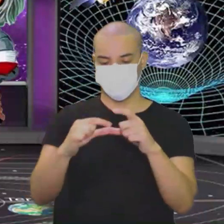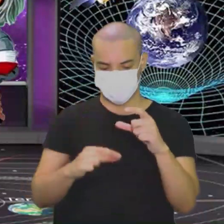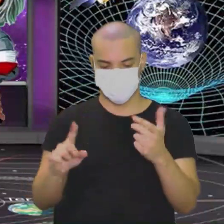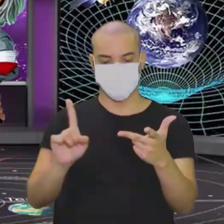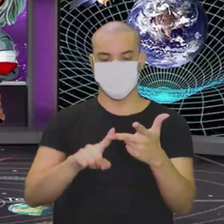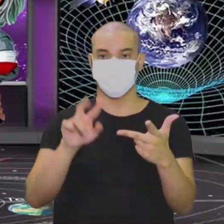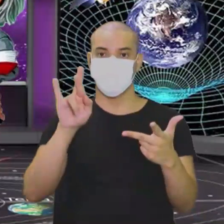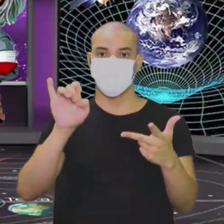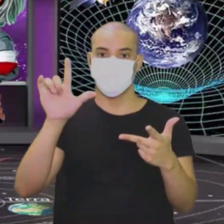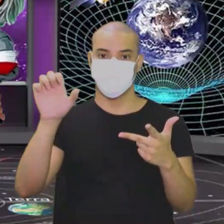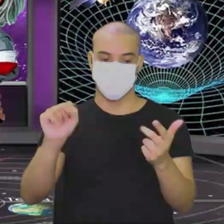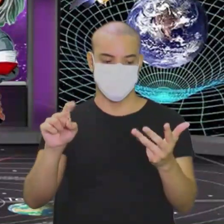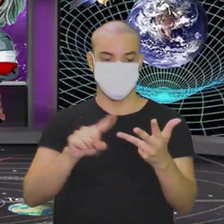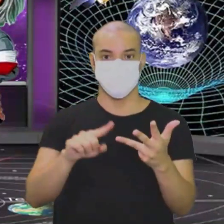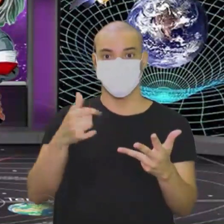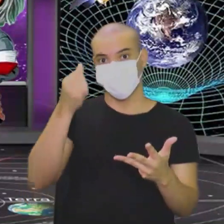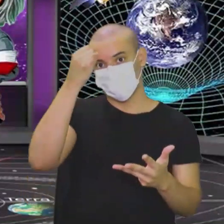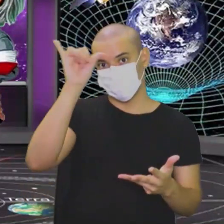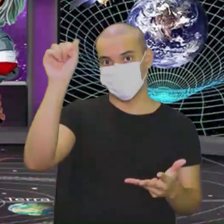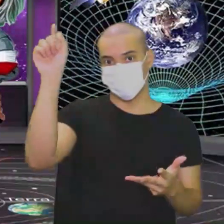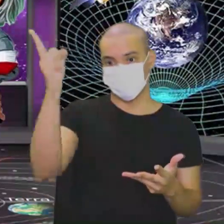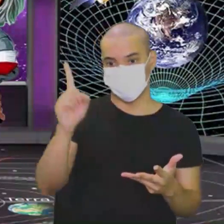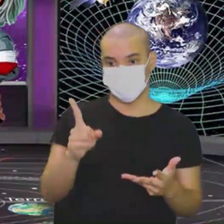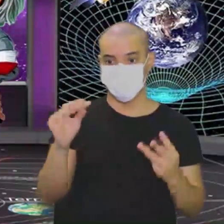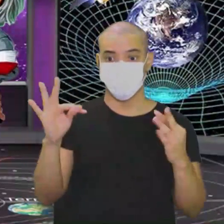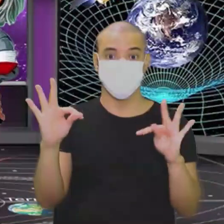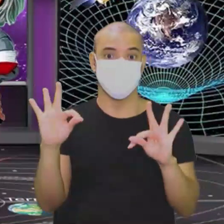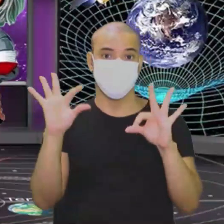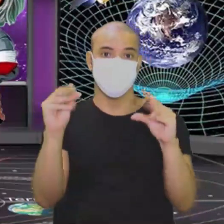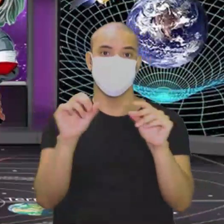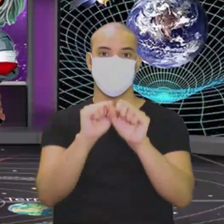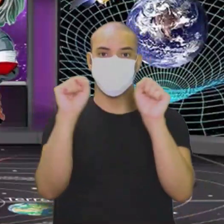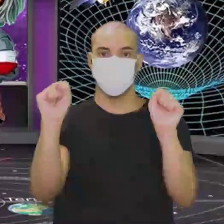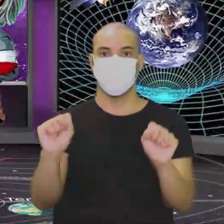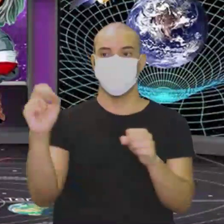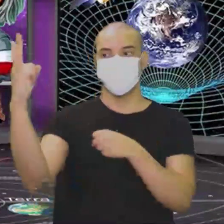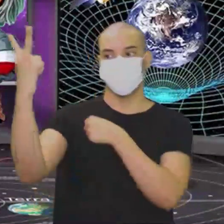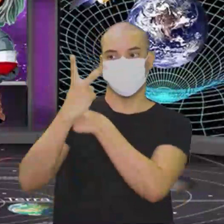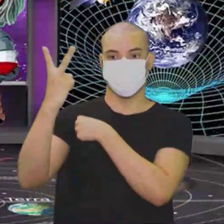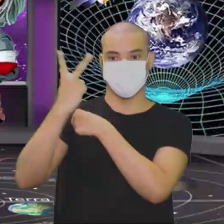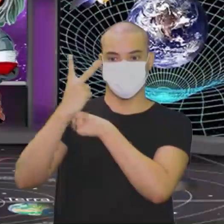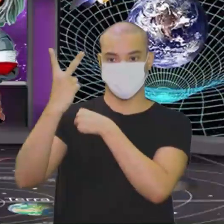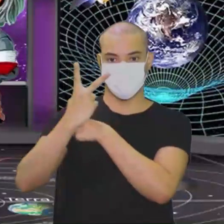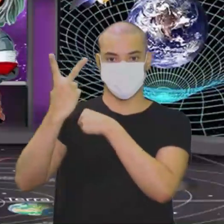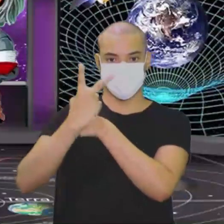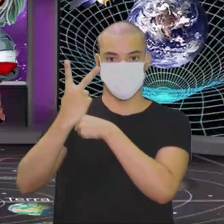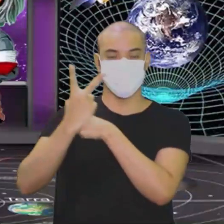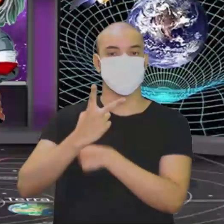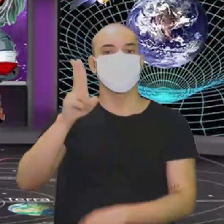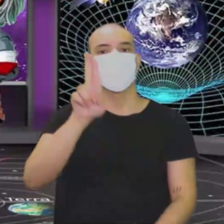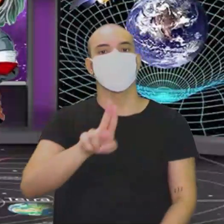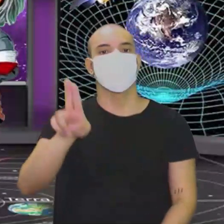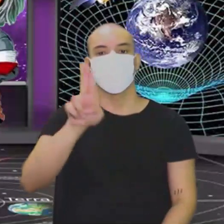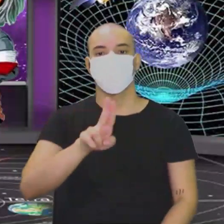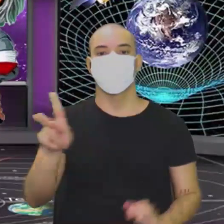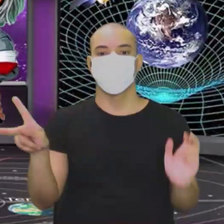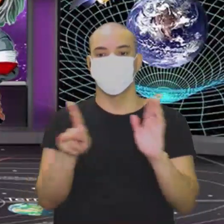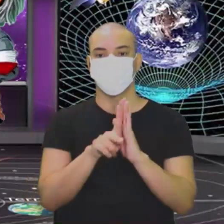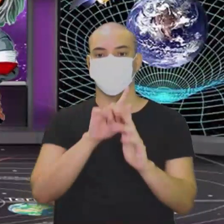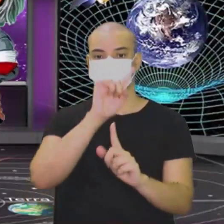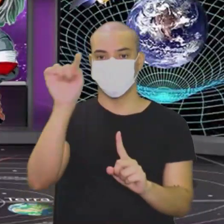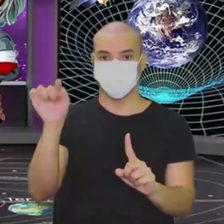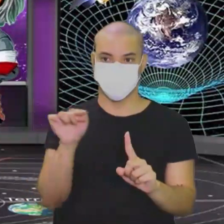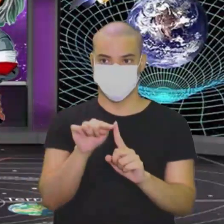vimos também lá os para-raios, todos são sistemas de proteção que são utilizados aí para poder ter